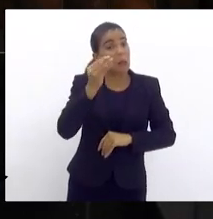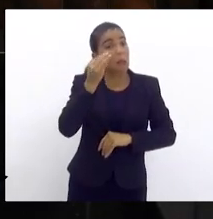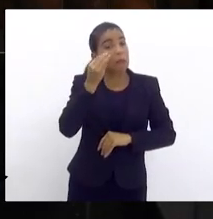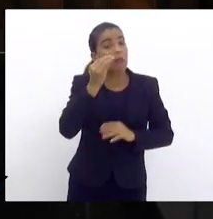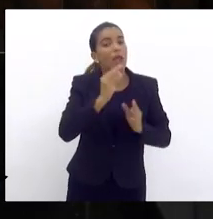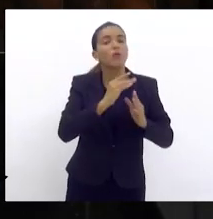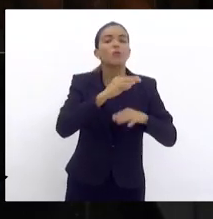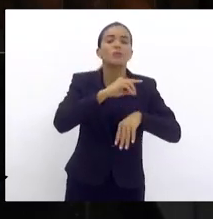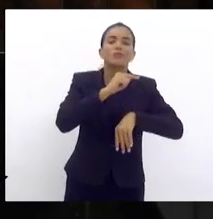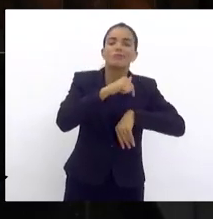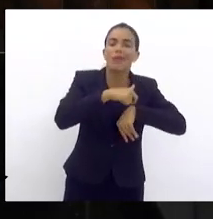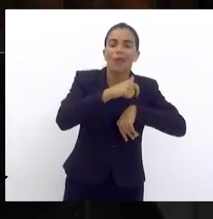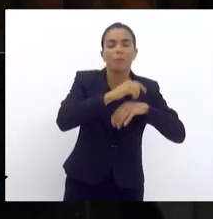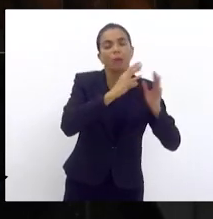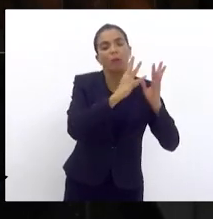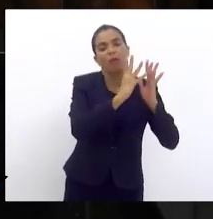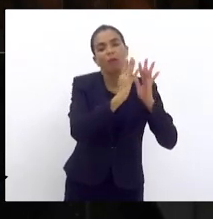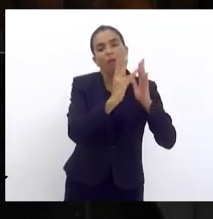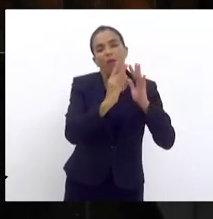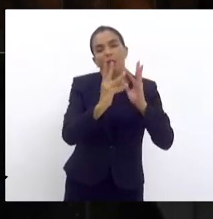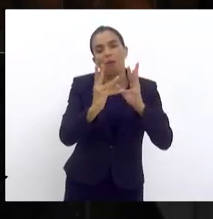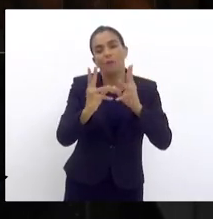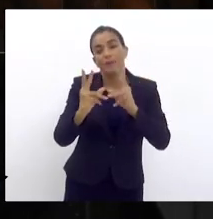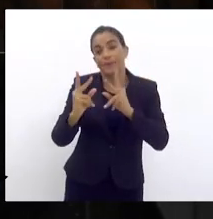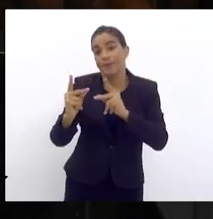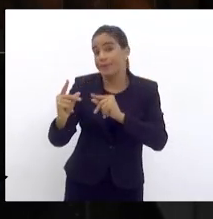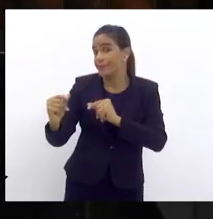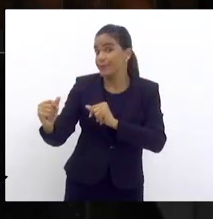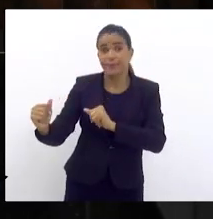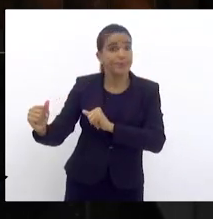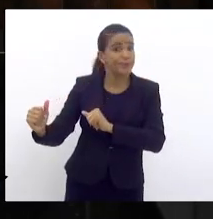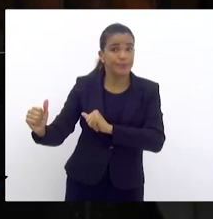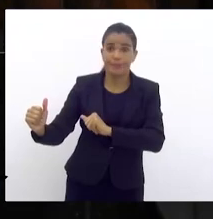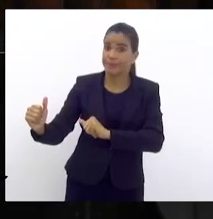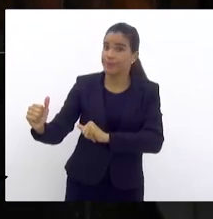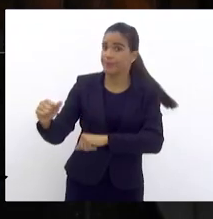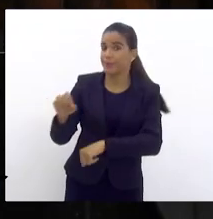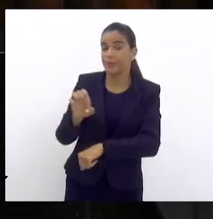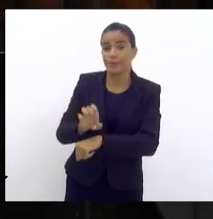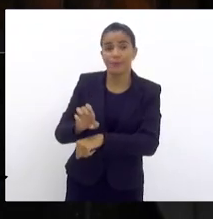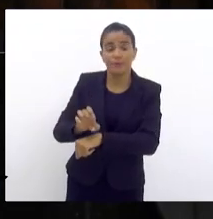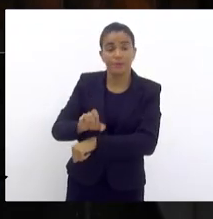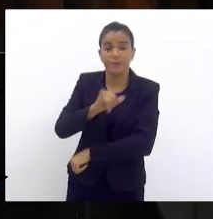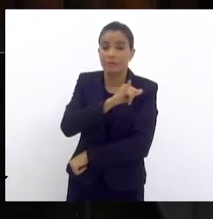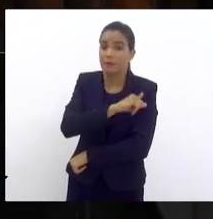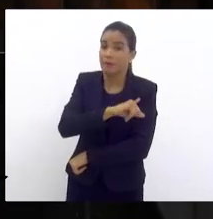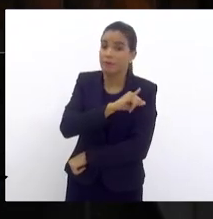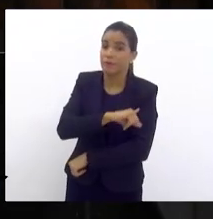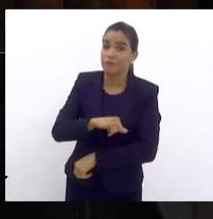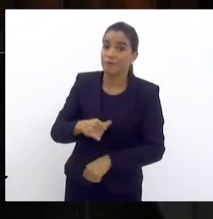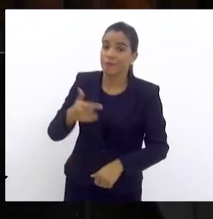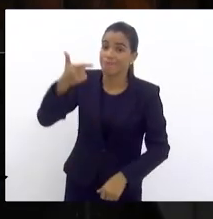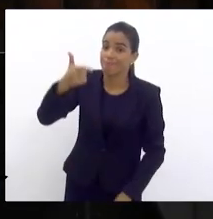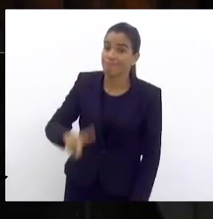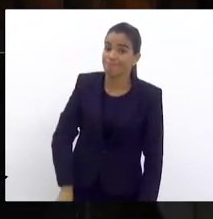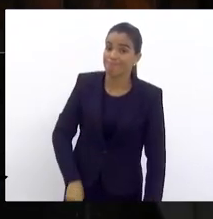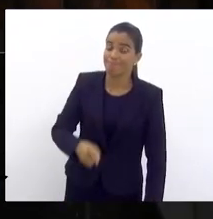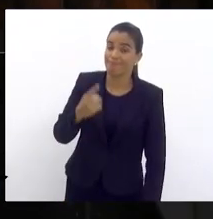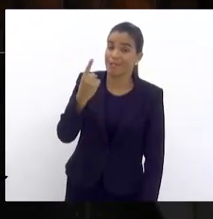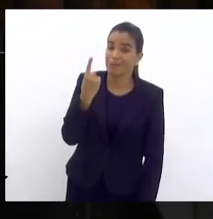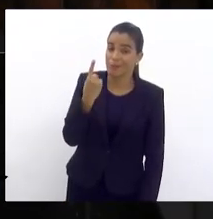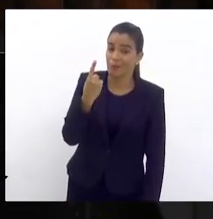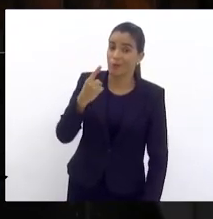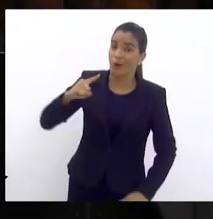passa e nada absolutamente acontece e o estado do Rio de Janeiro mais uma vez